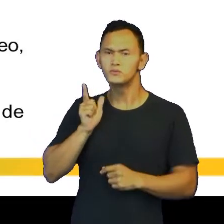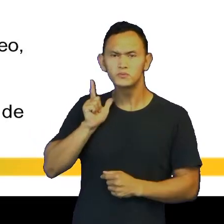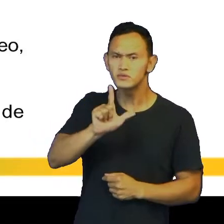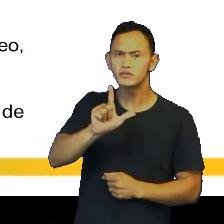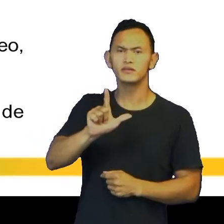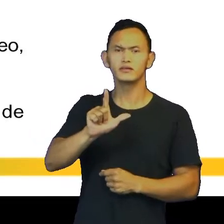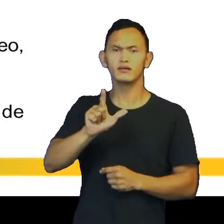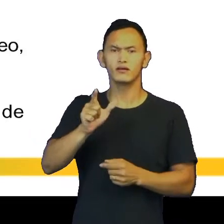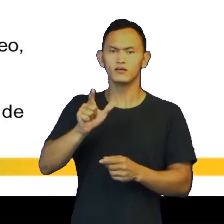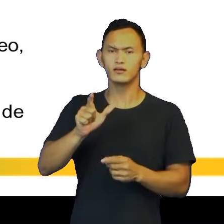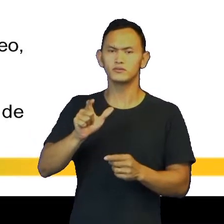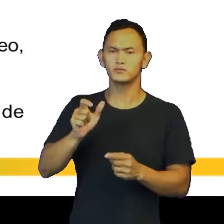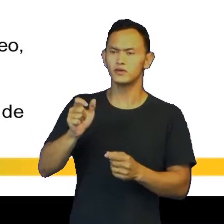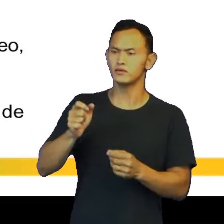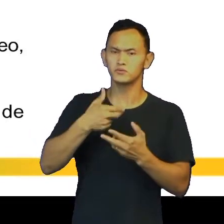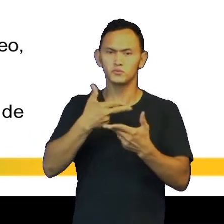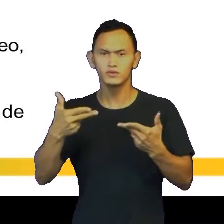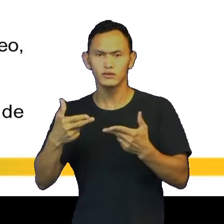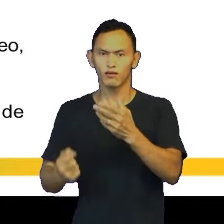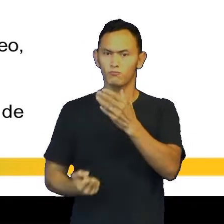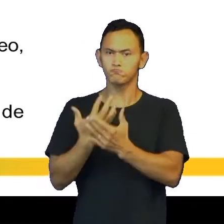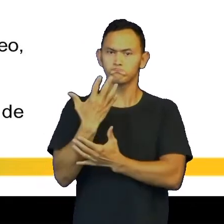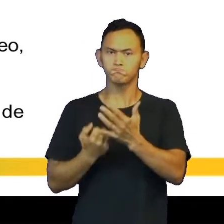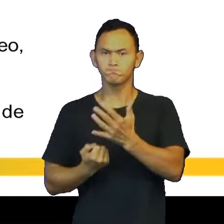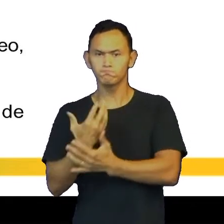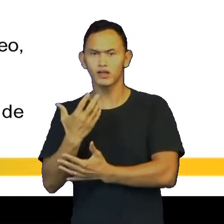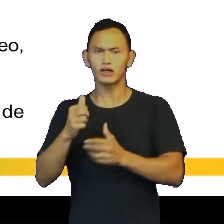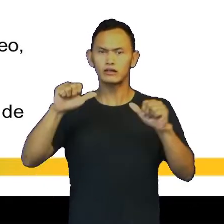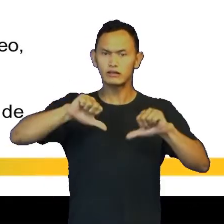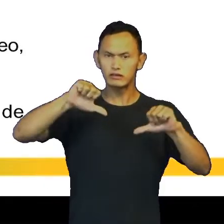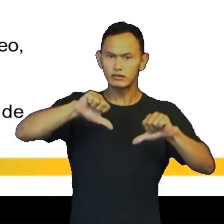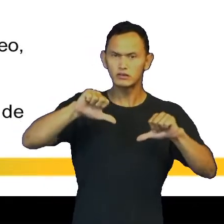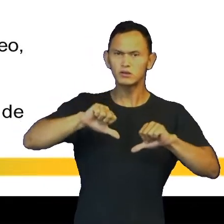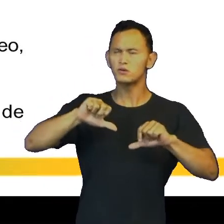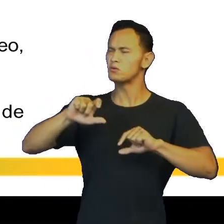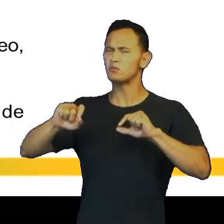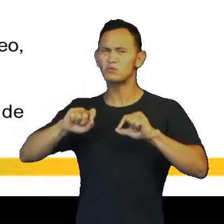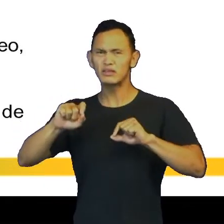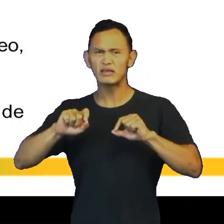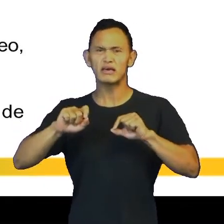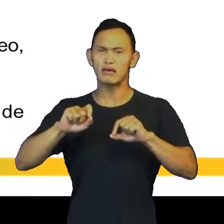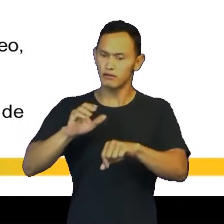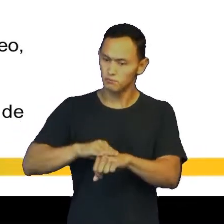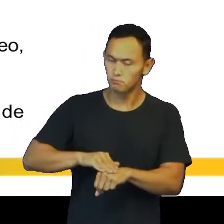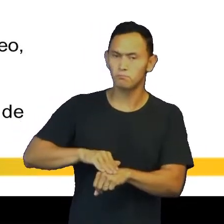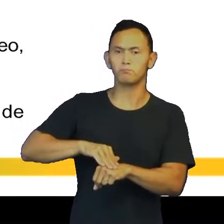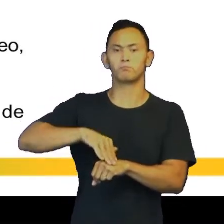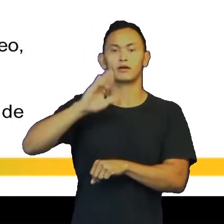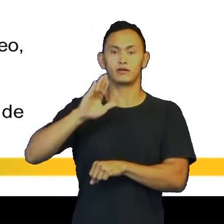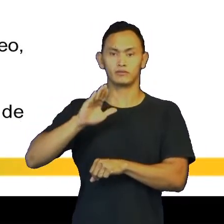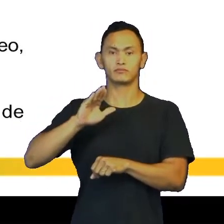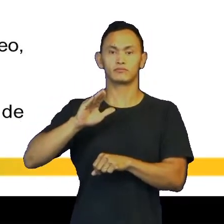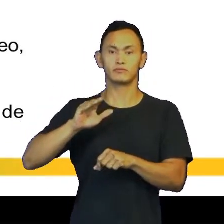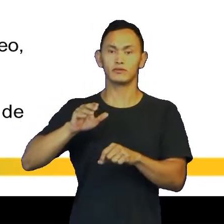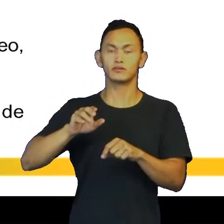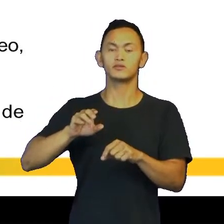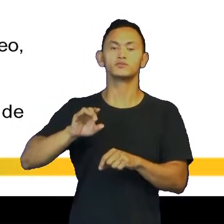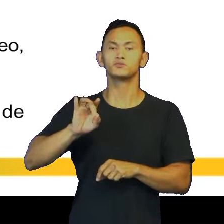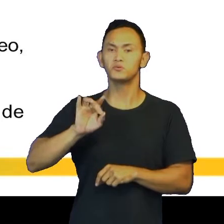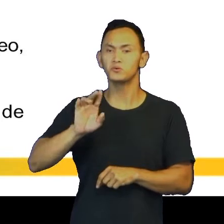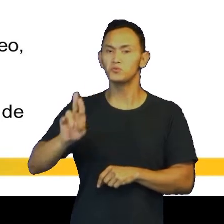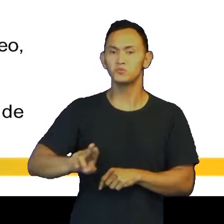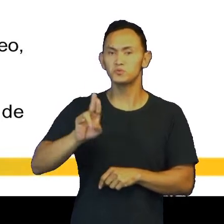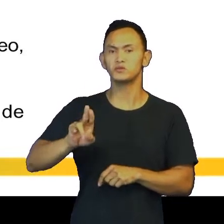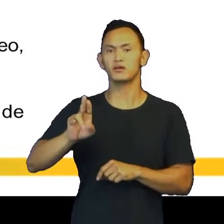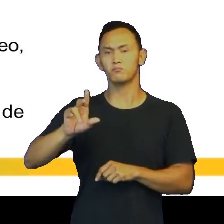tudo que era produzido é a chamada crise de superprodução a produção era bem maior que o consumo nessa